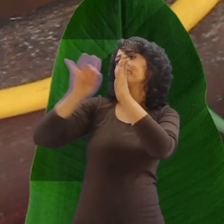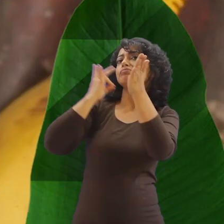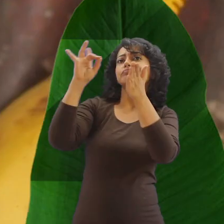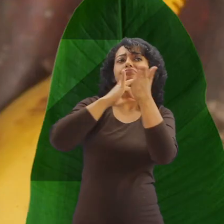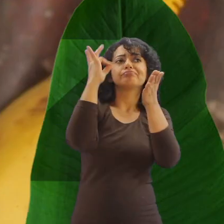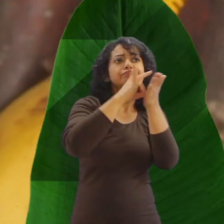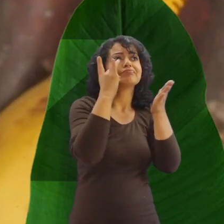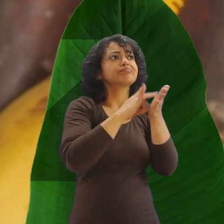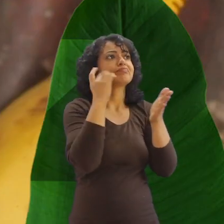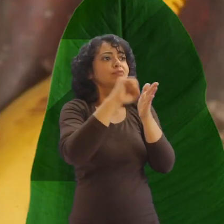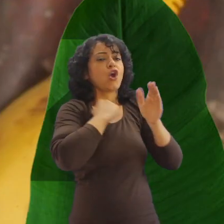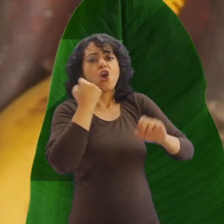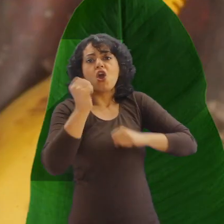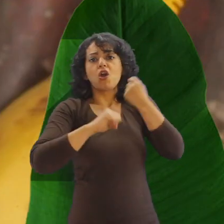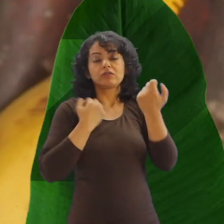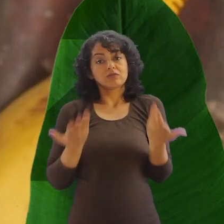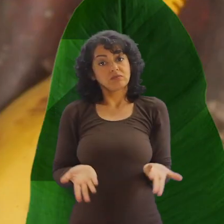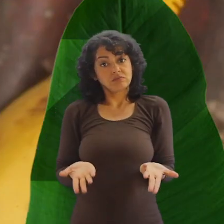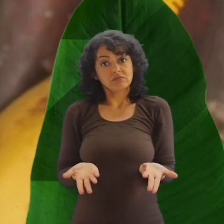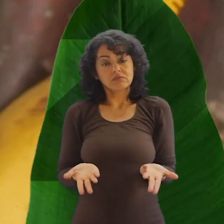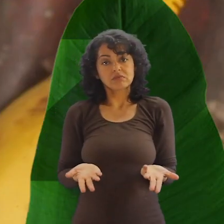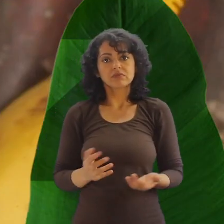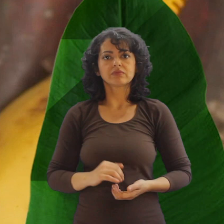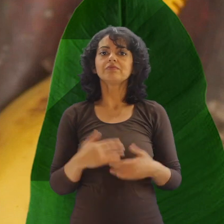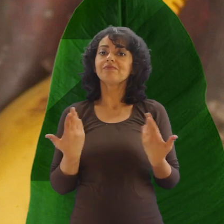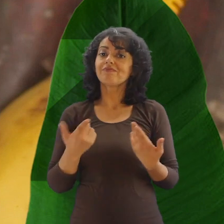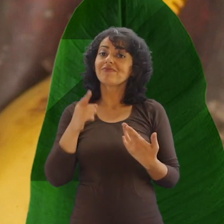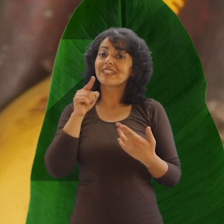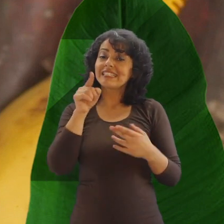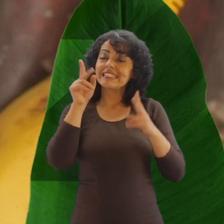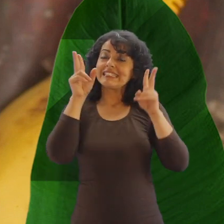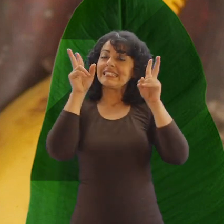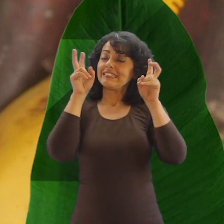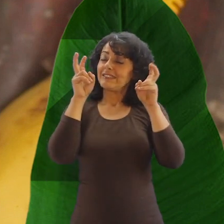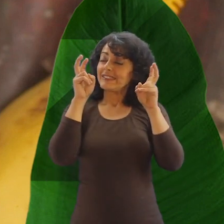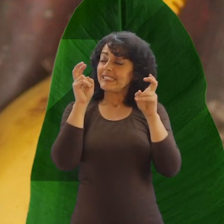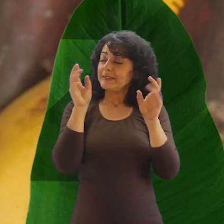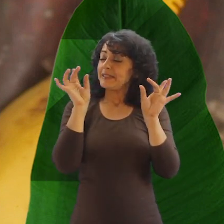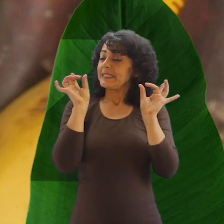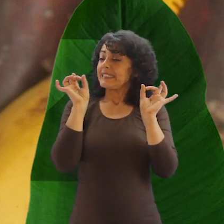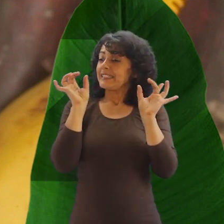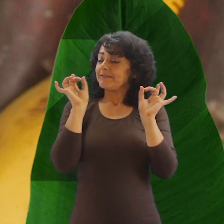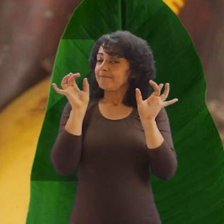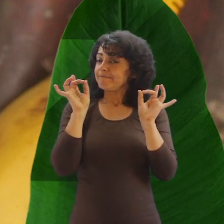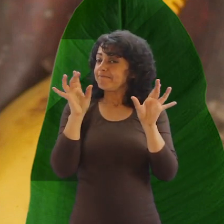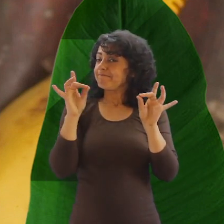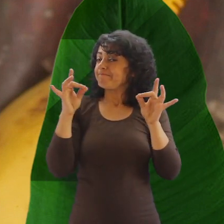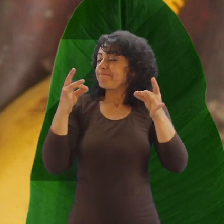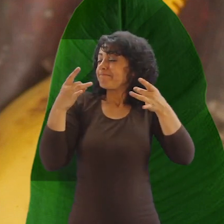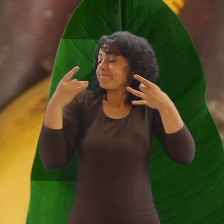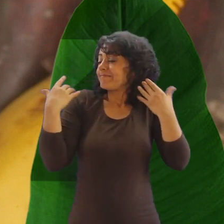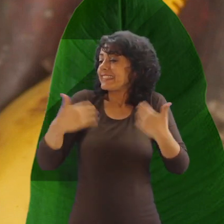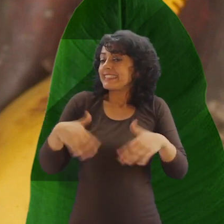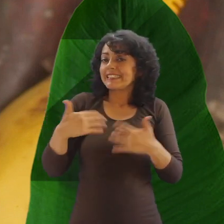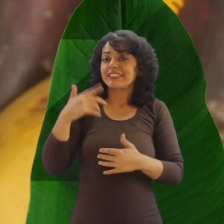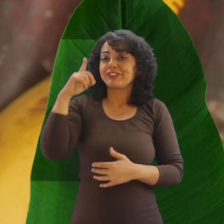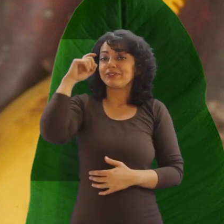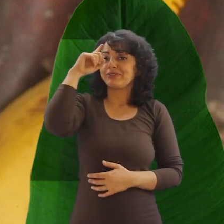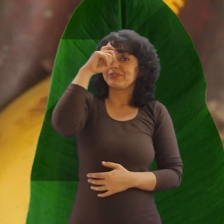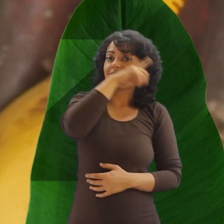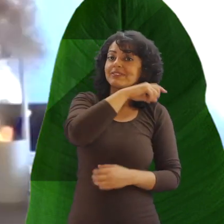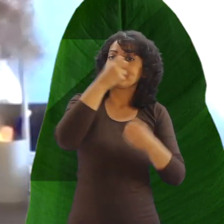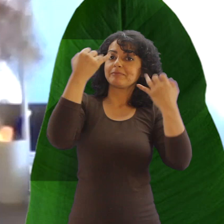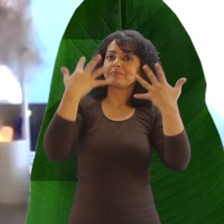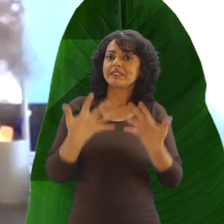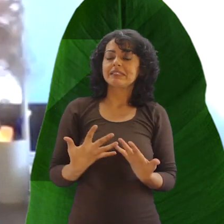você. Então, né? Esse é um tema espinhoso, esse é um tema difícil de